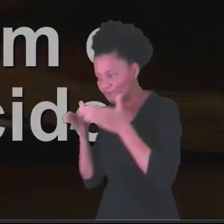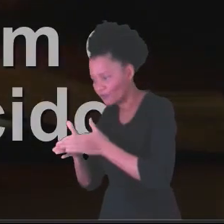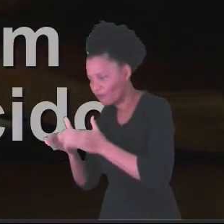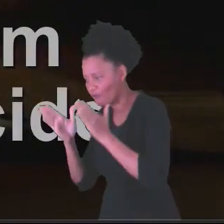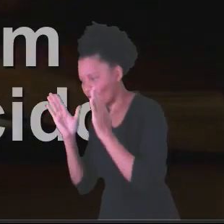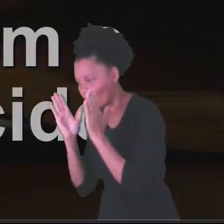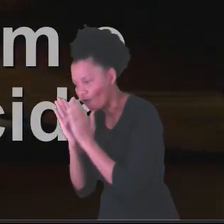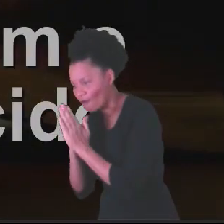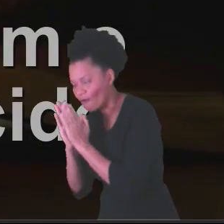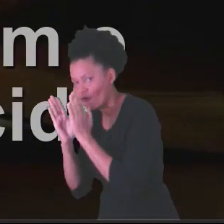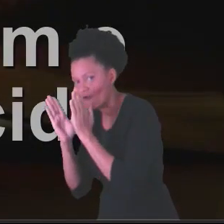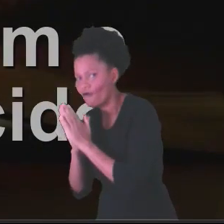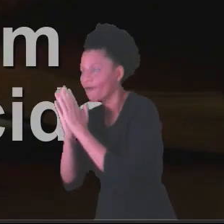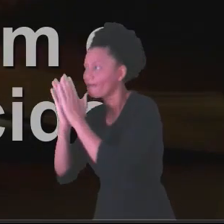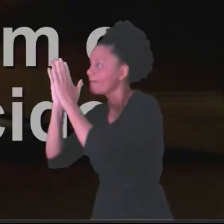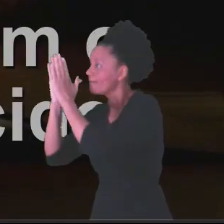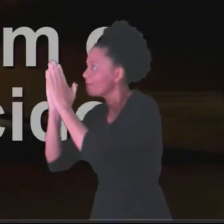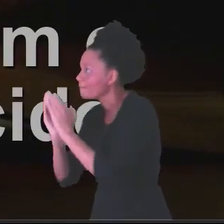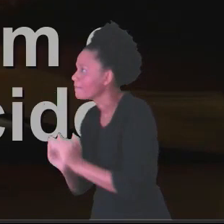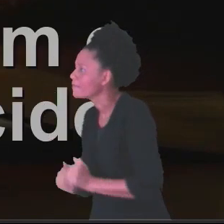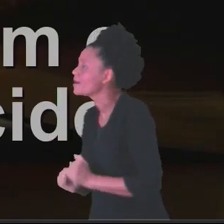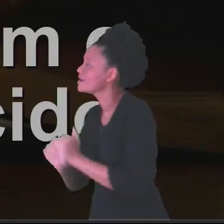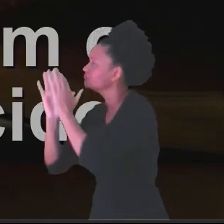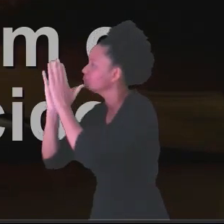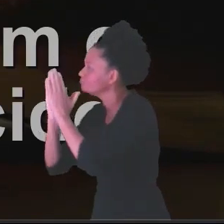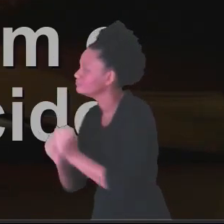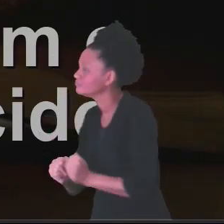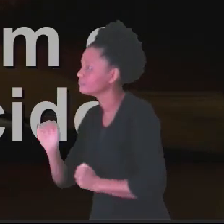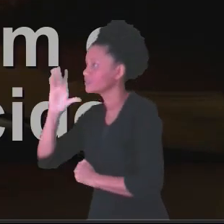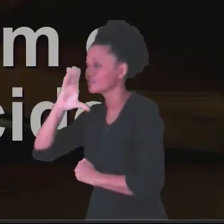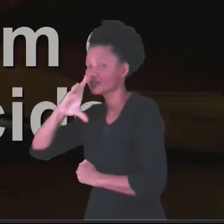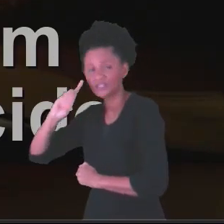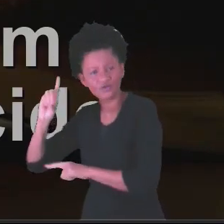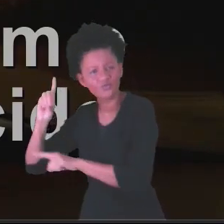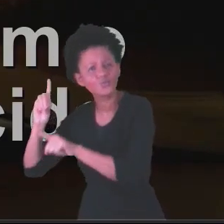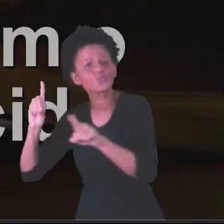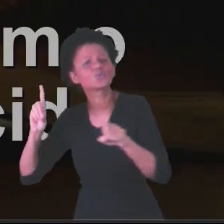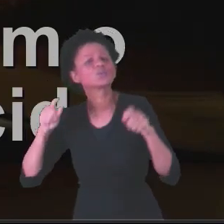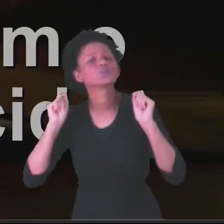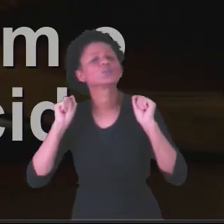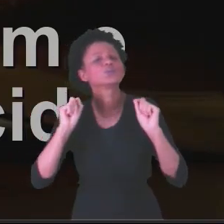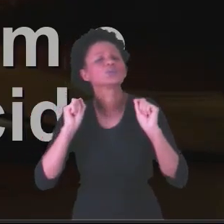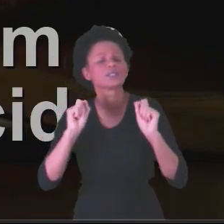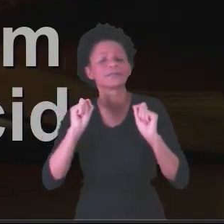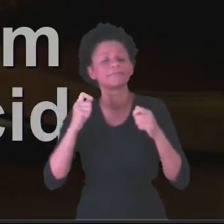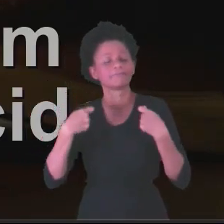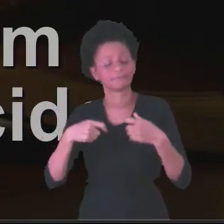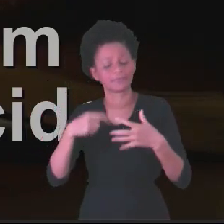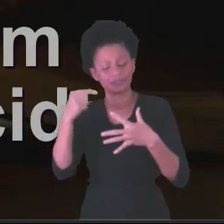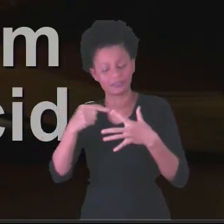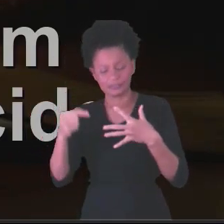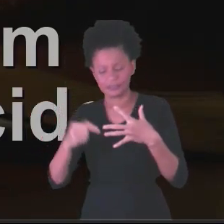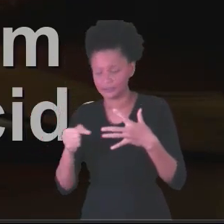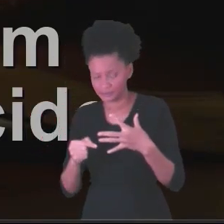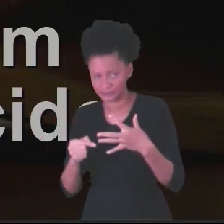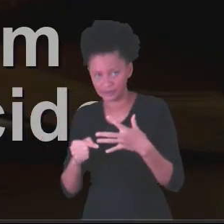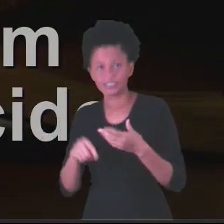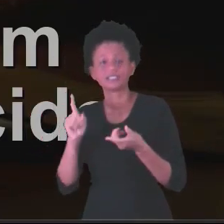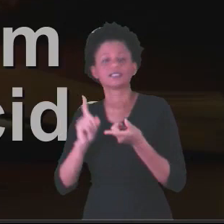peçam a deus o que vocês precisam e orem sempre